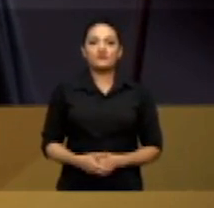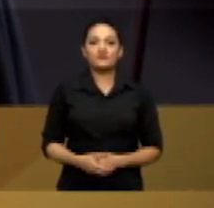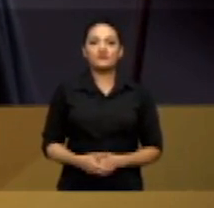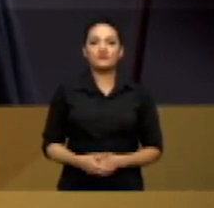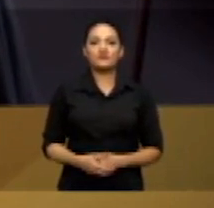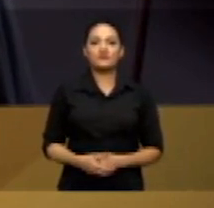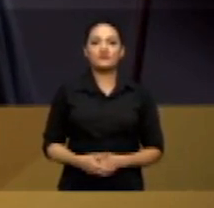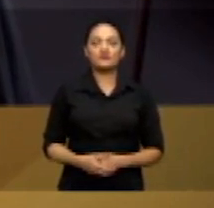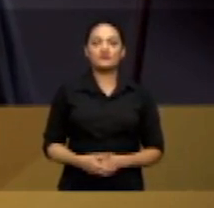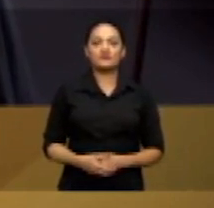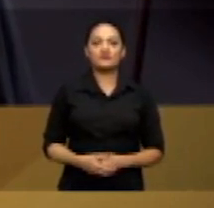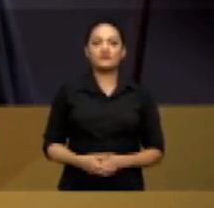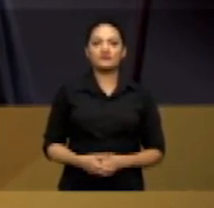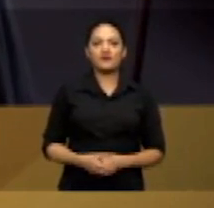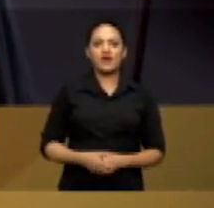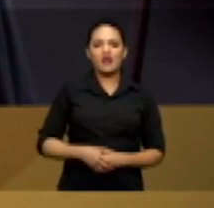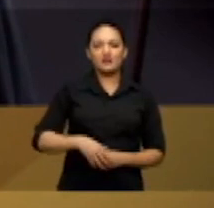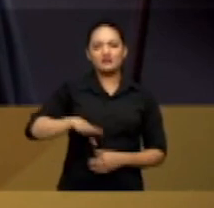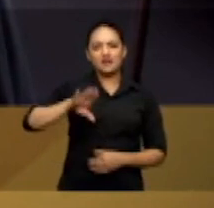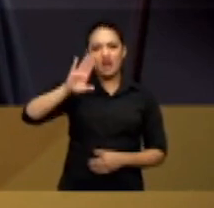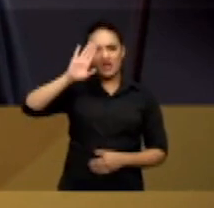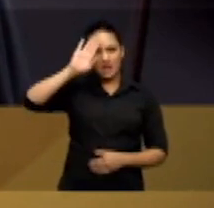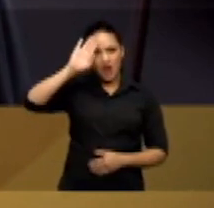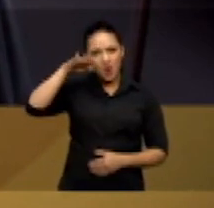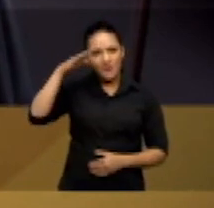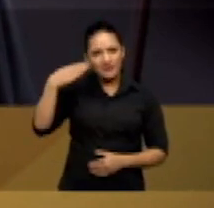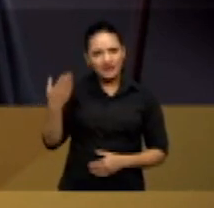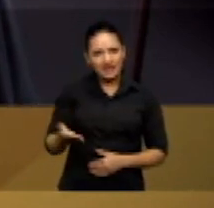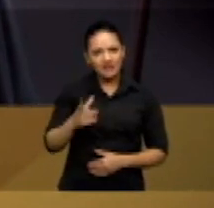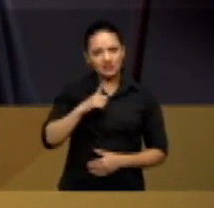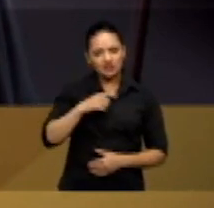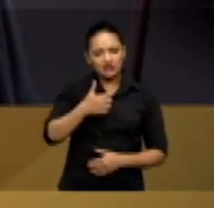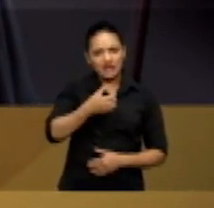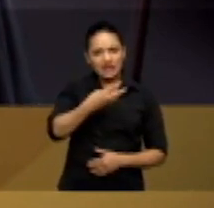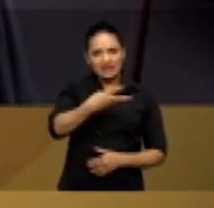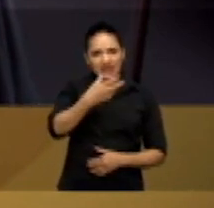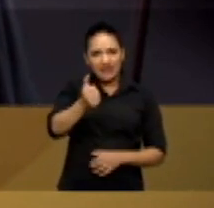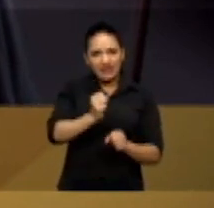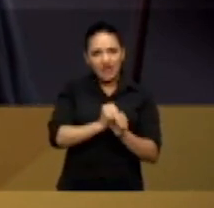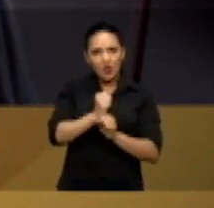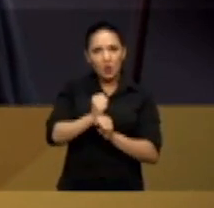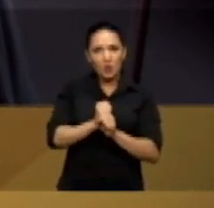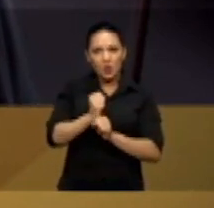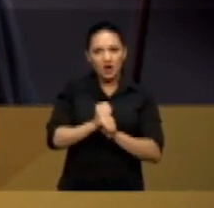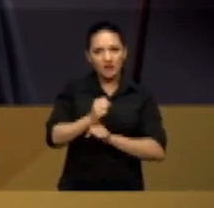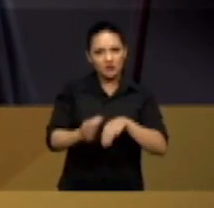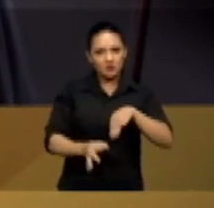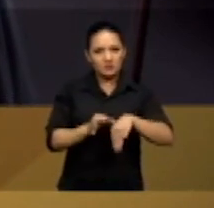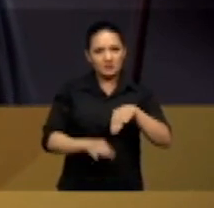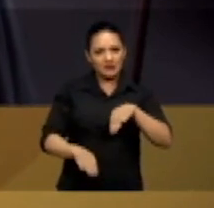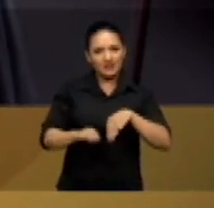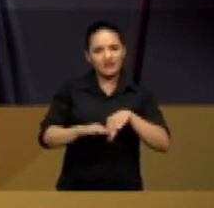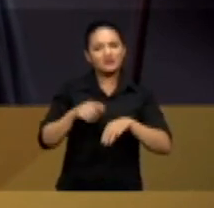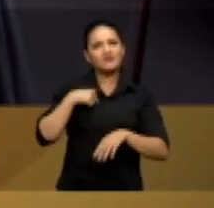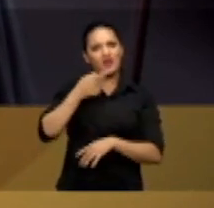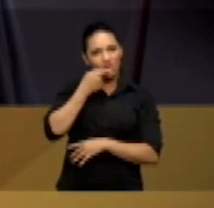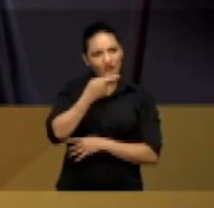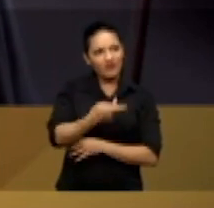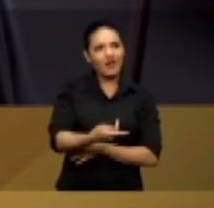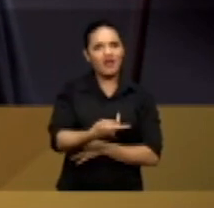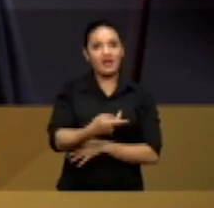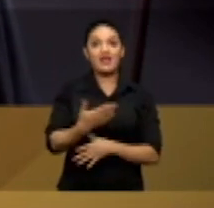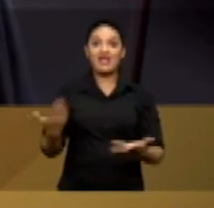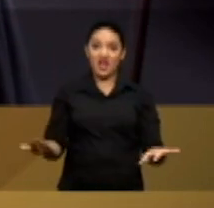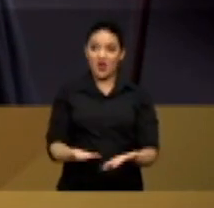aos 31 anos de Judicatura Constitucional de Vossa Excelência, tive a oportunidade de registrar e agora